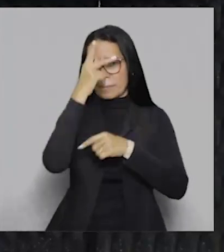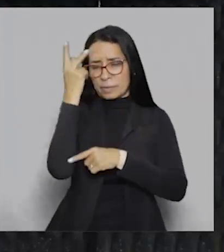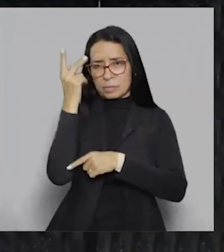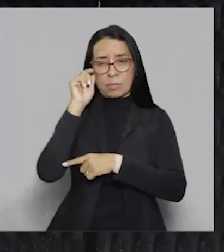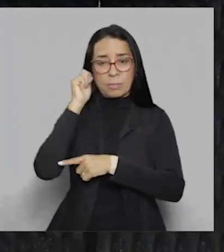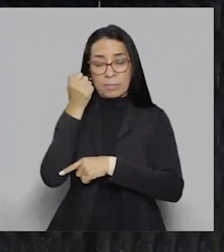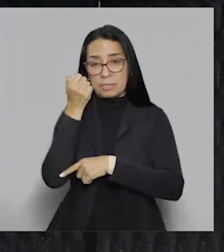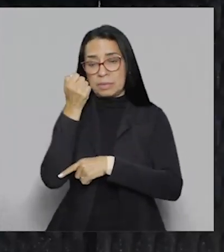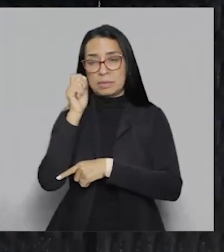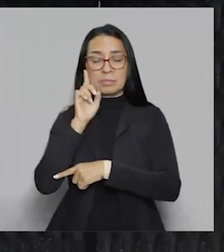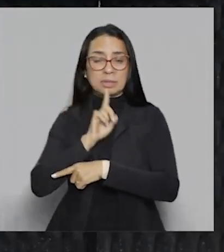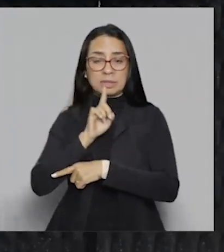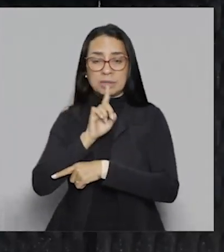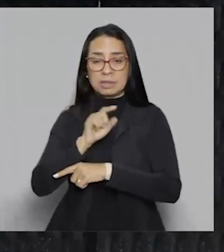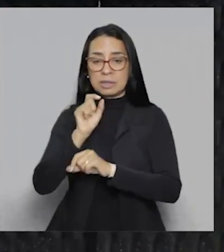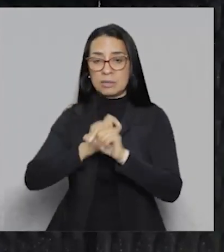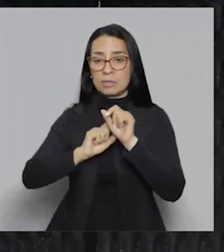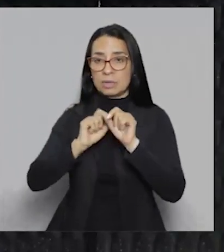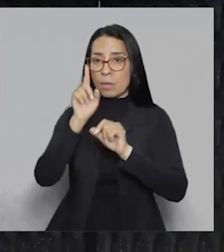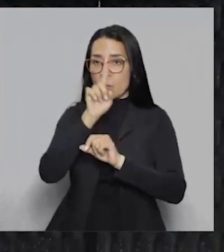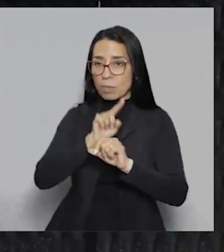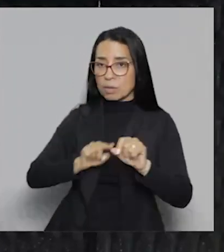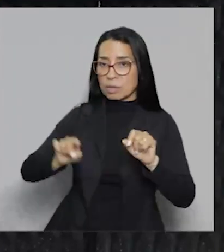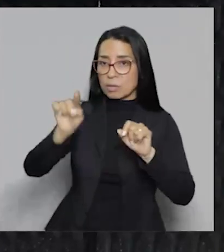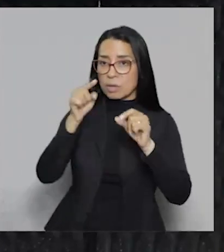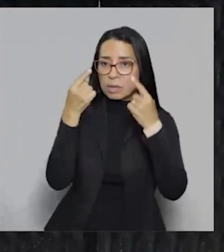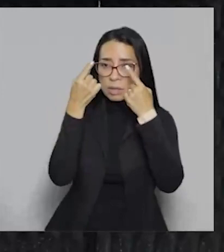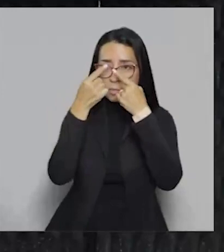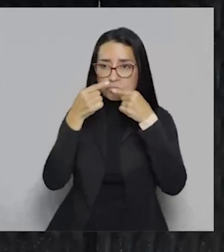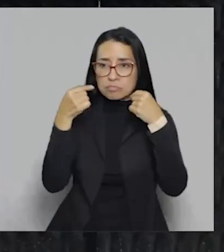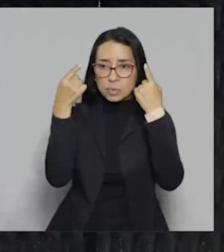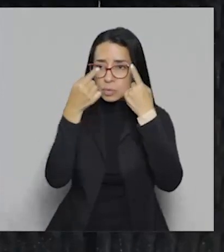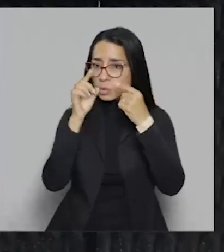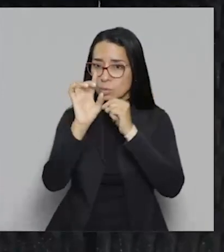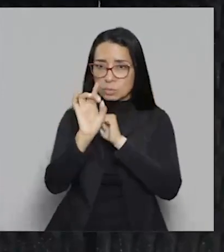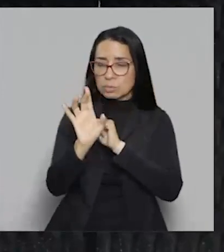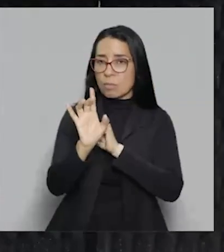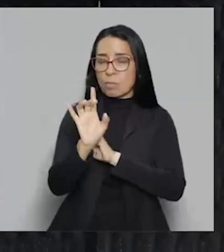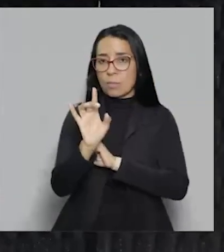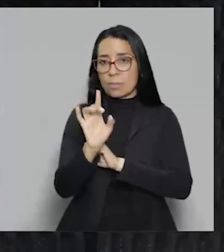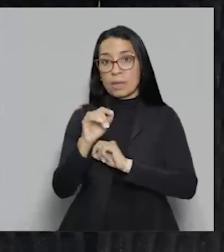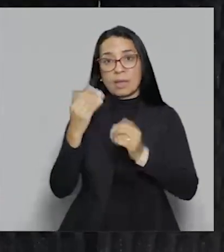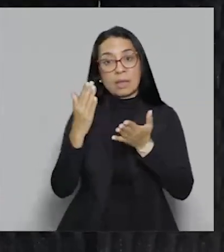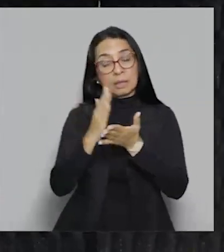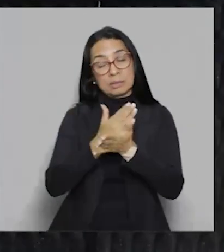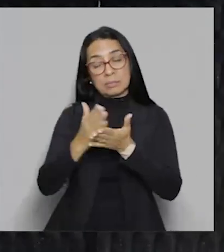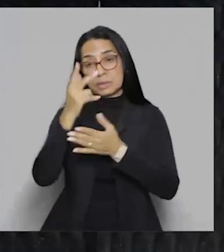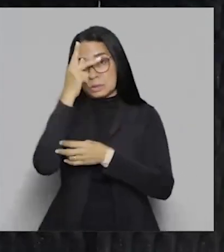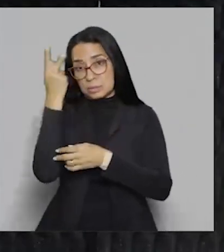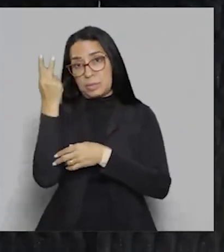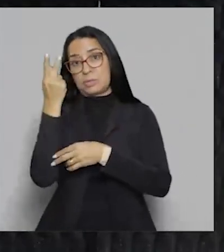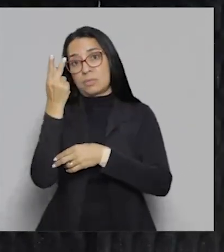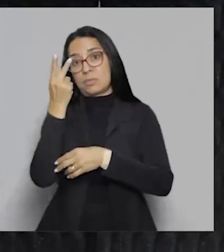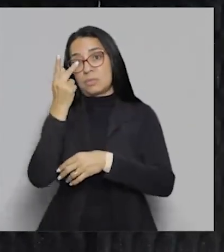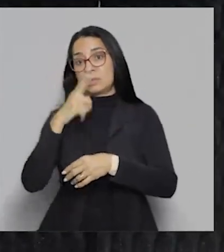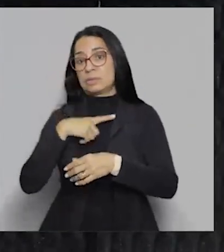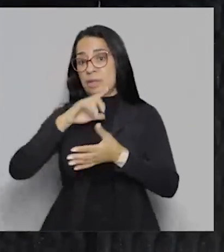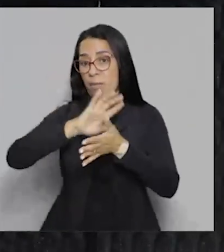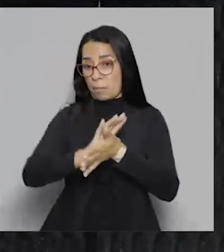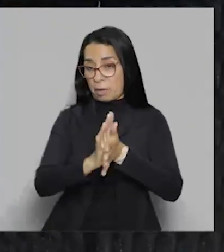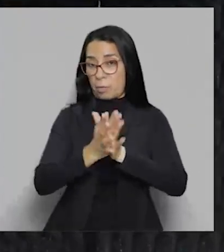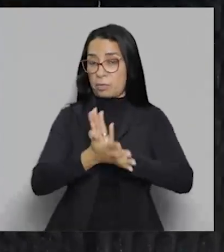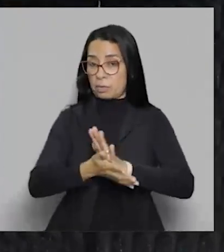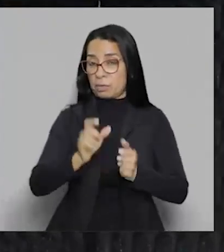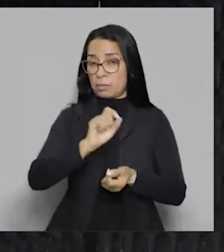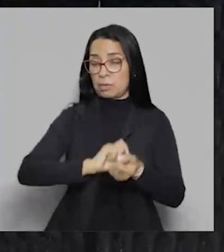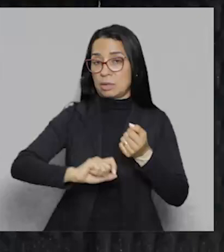que uma silhueta com 2 olhos. Espera aí, é assim que talvez as pessoas que são racistas, ou talvez não, é assim que